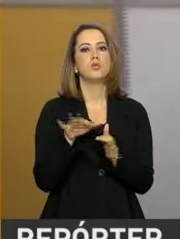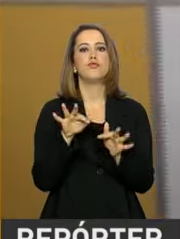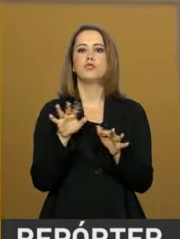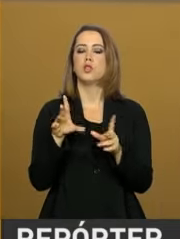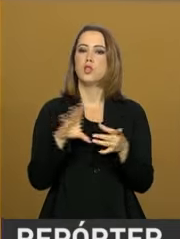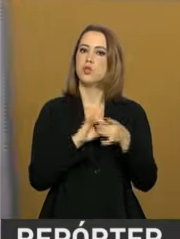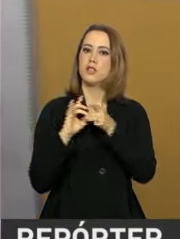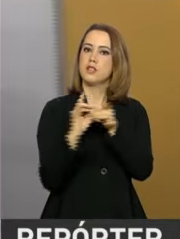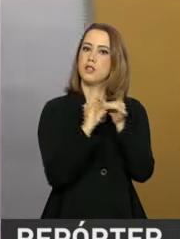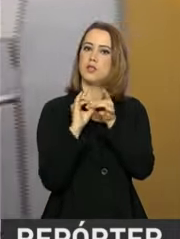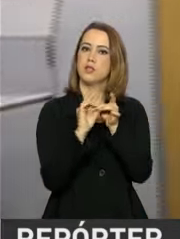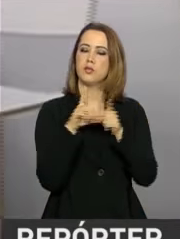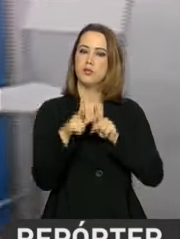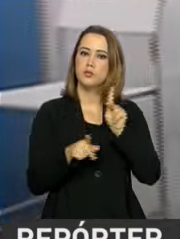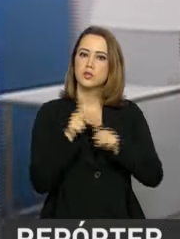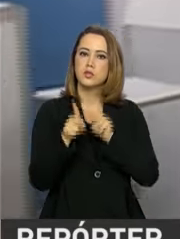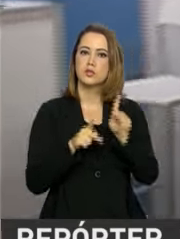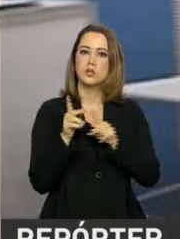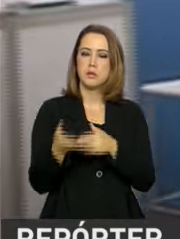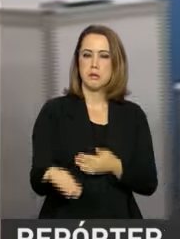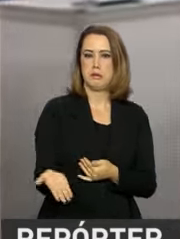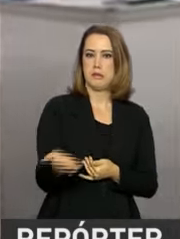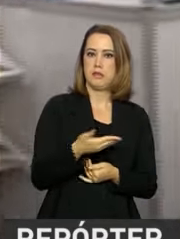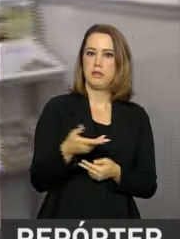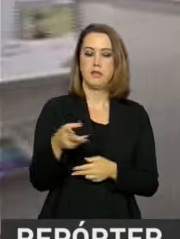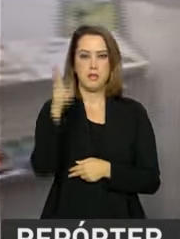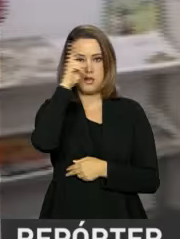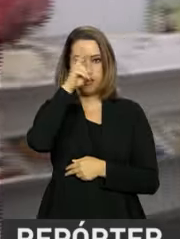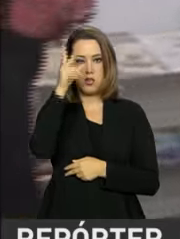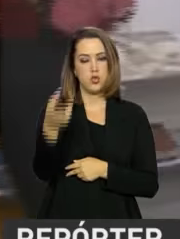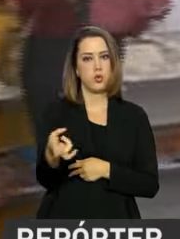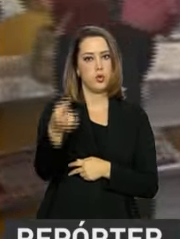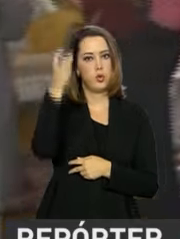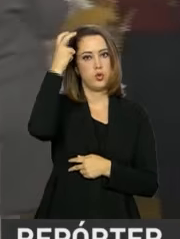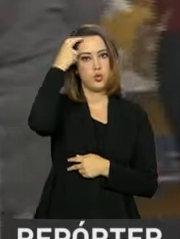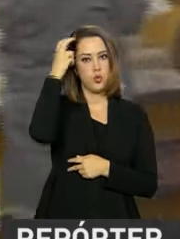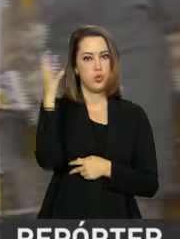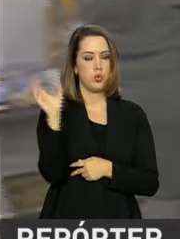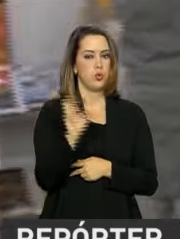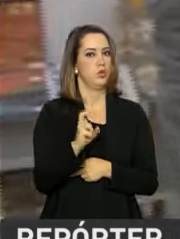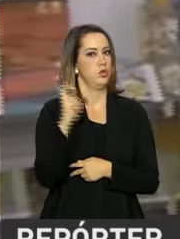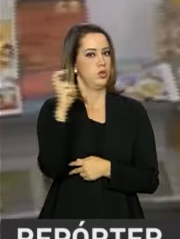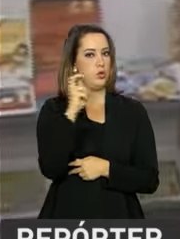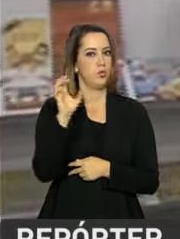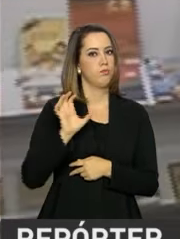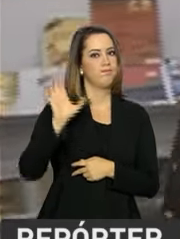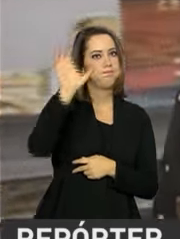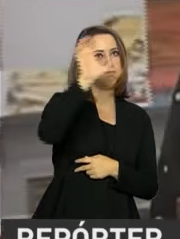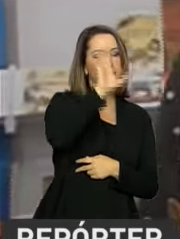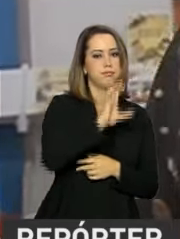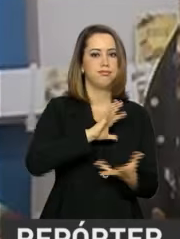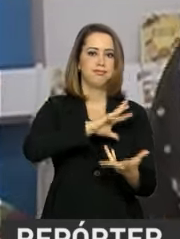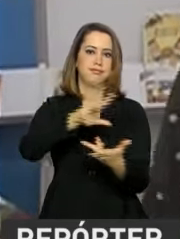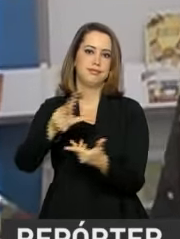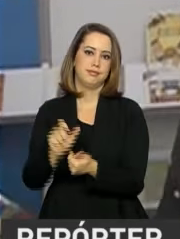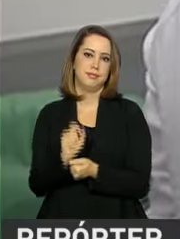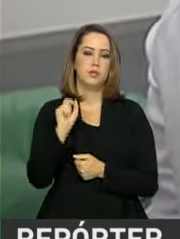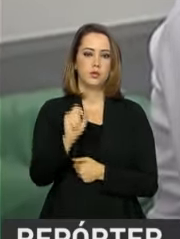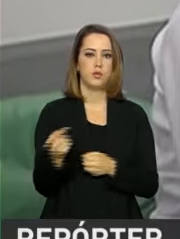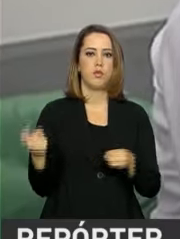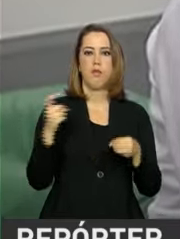os povos e trazer histórias de culturas e folclores dos 5 continentes. Uma verdadeira volta ao mundo